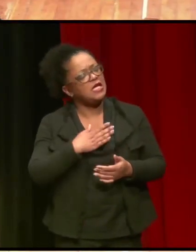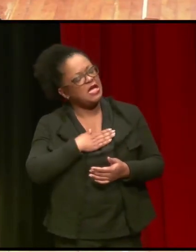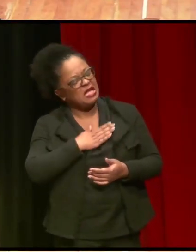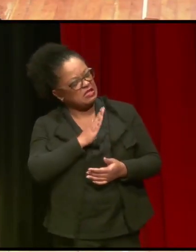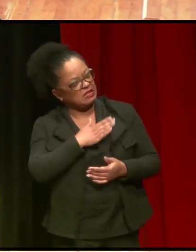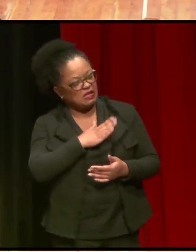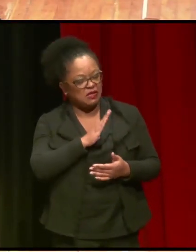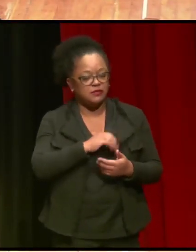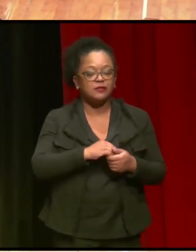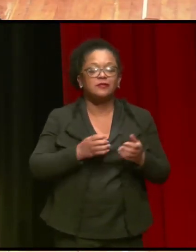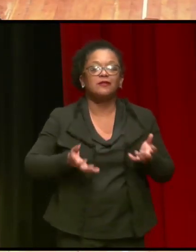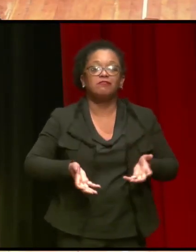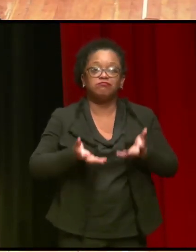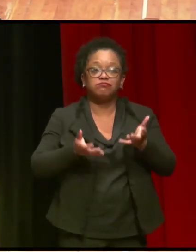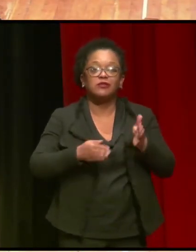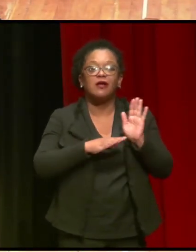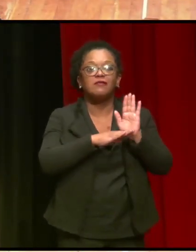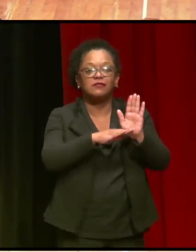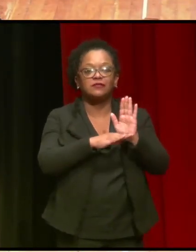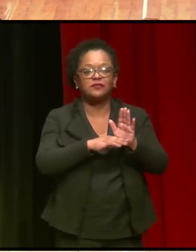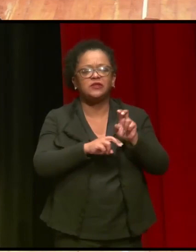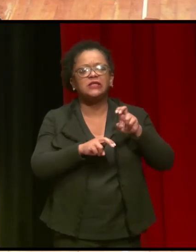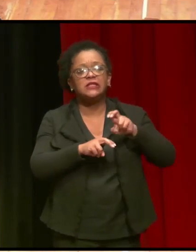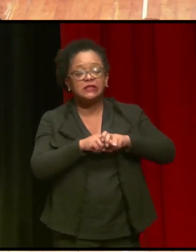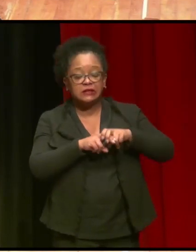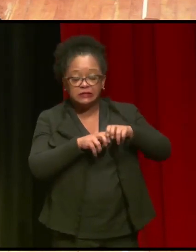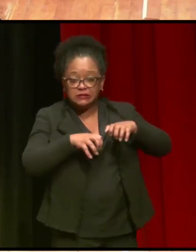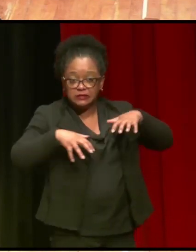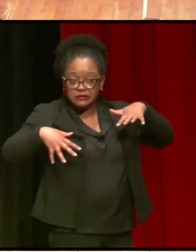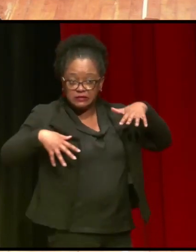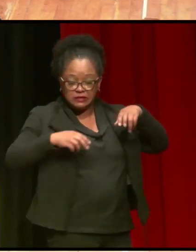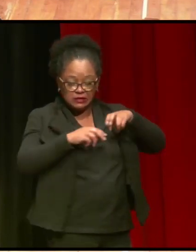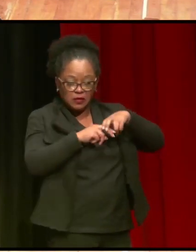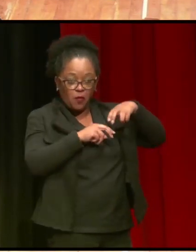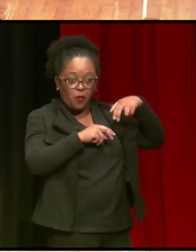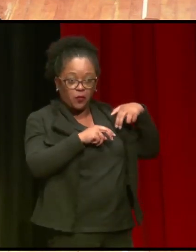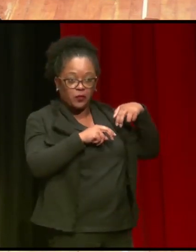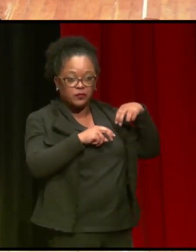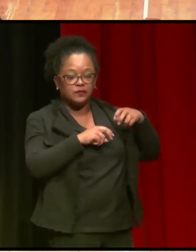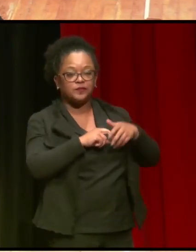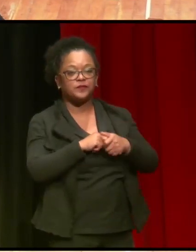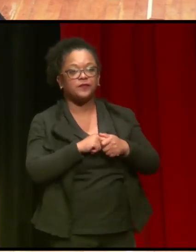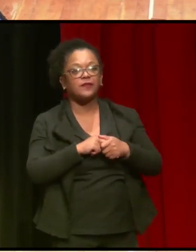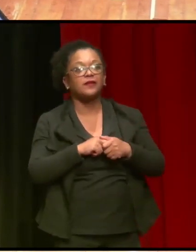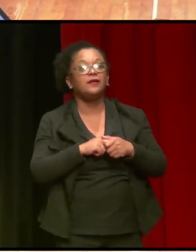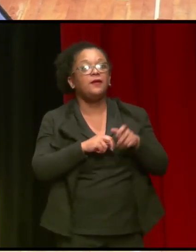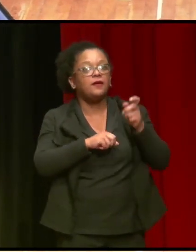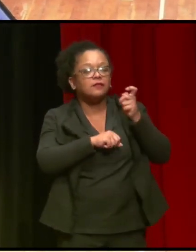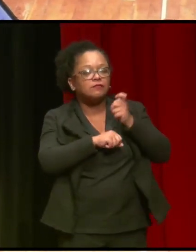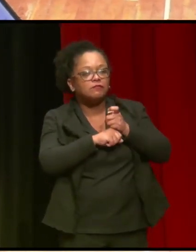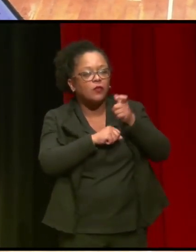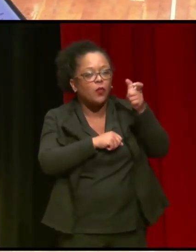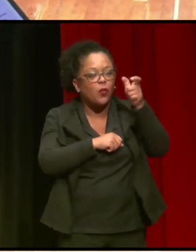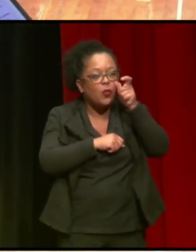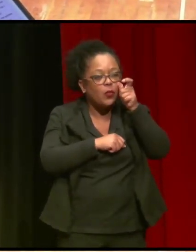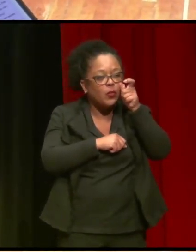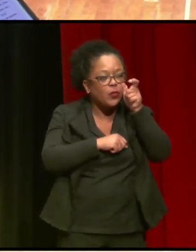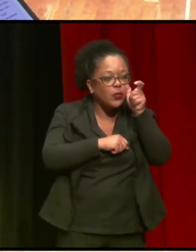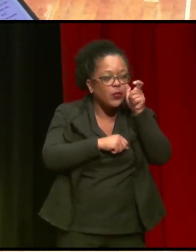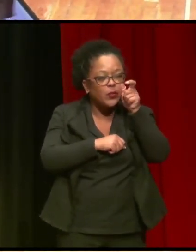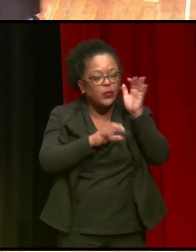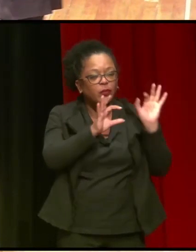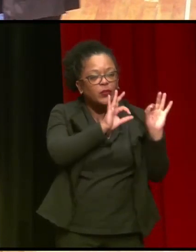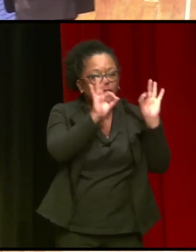também. Daqui um pouco eu vou ficar sentado lá atrás para escutar um pouquinho, depois eu vou embora. Daqui um pouco ele fica escutando o tempo todo, daqui um pouco ele está na igreja.